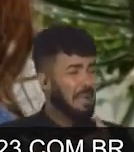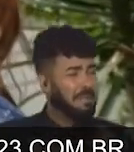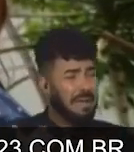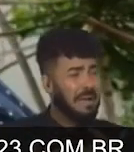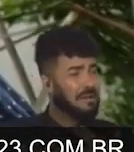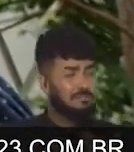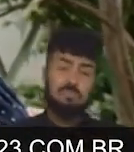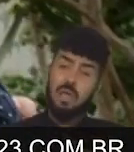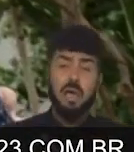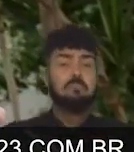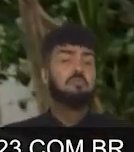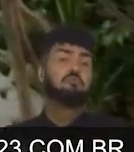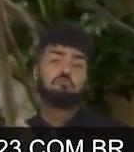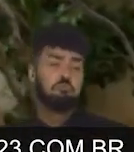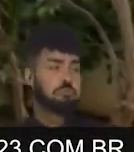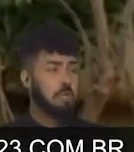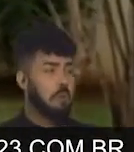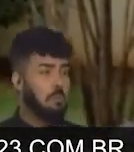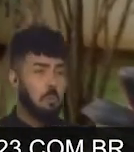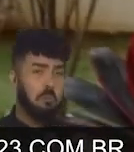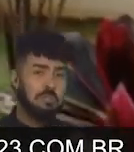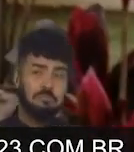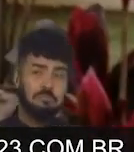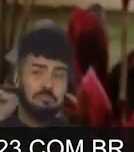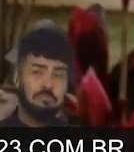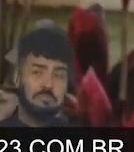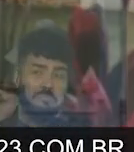assim, conversar e tal.